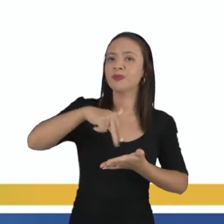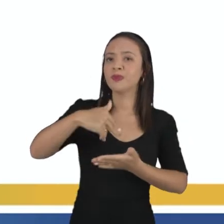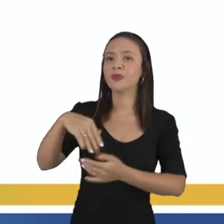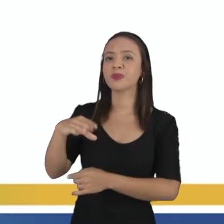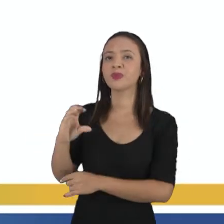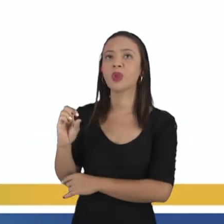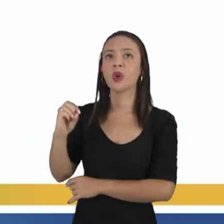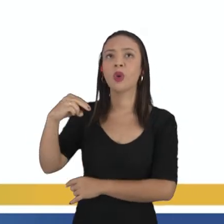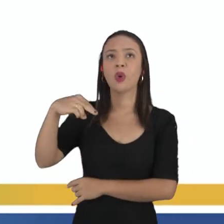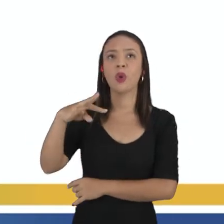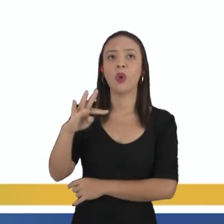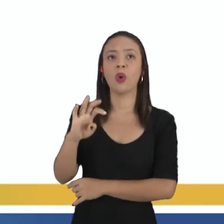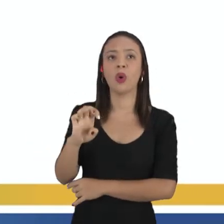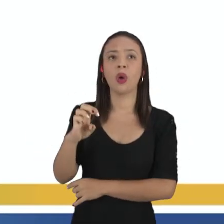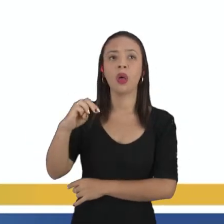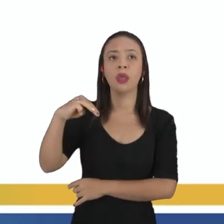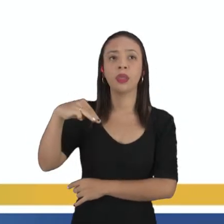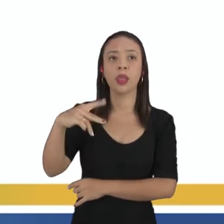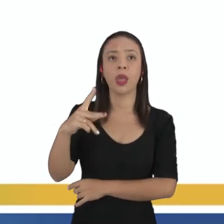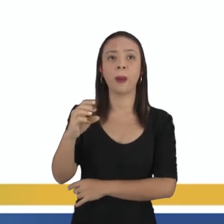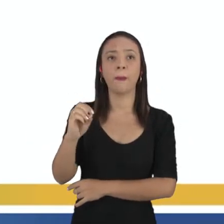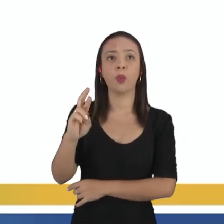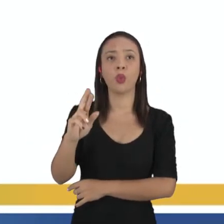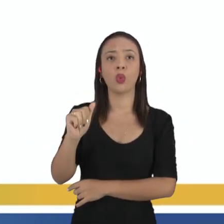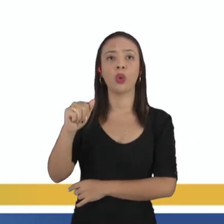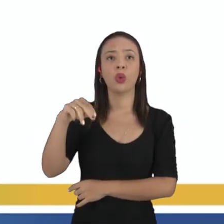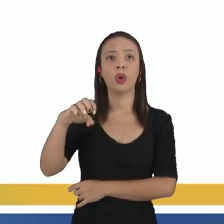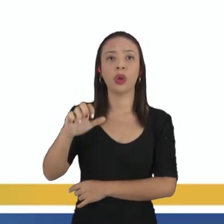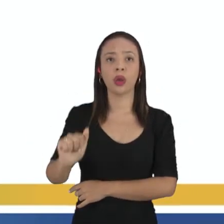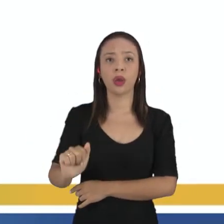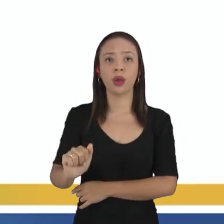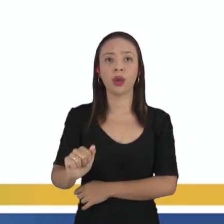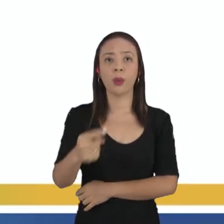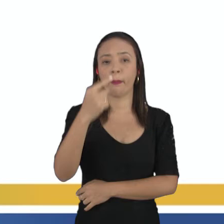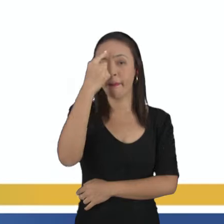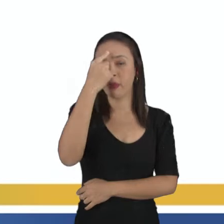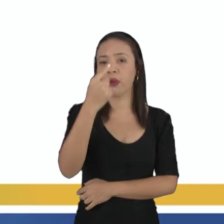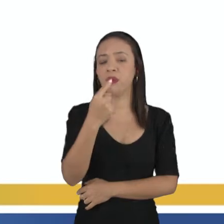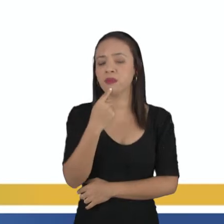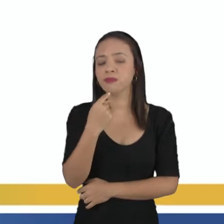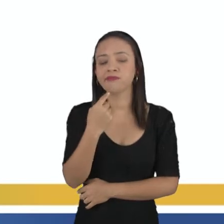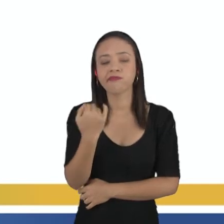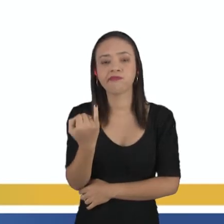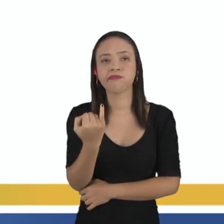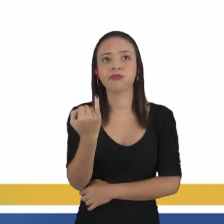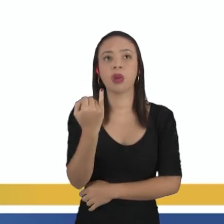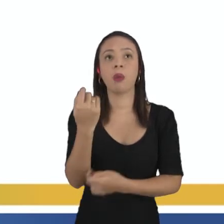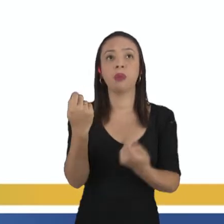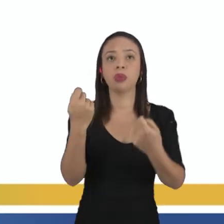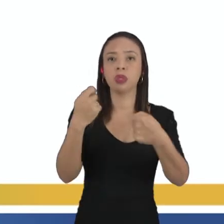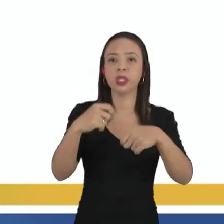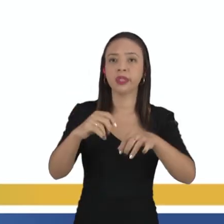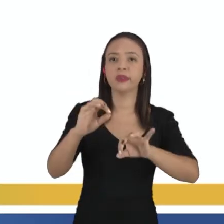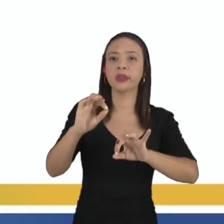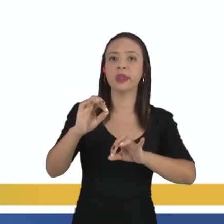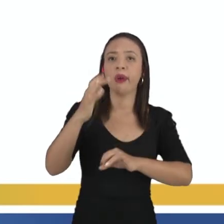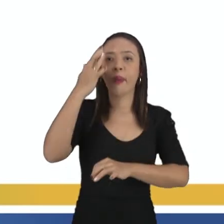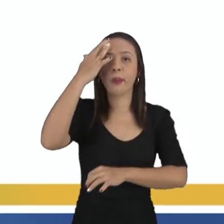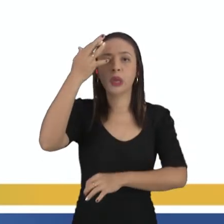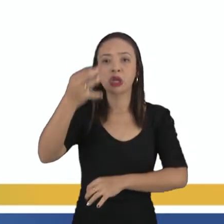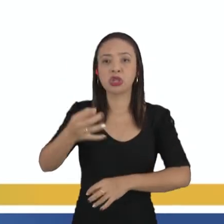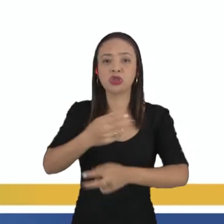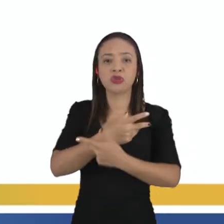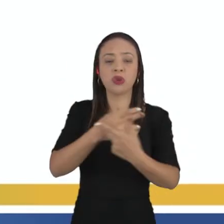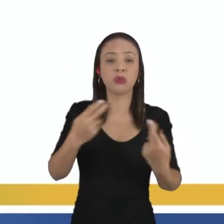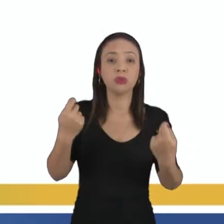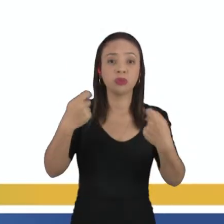gente vê uma imagem muito significativa que pode ser traduzida de diversas maneiras, dependendo